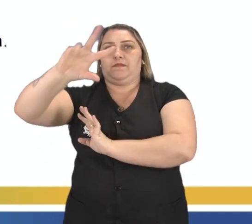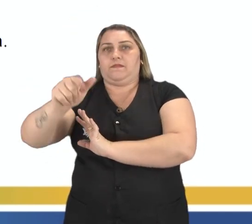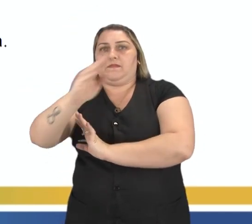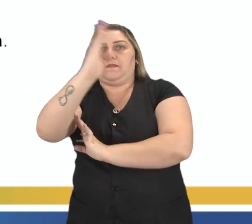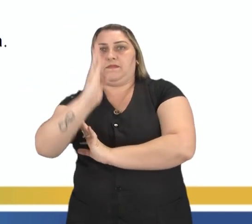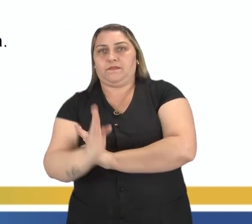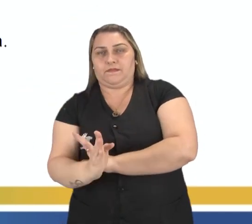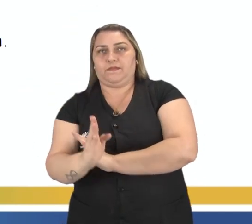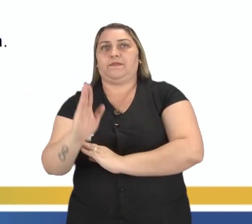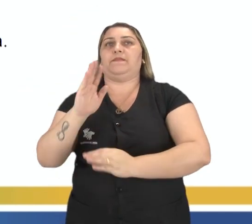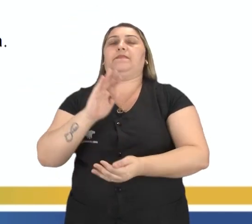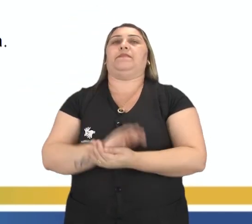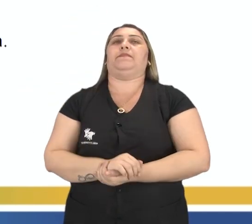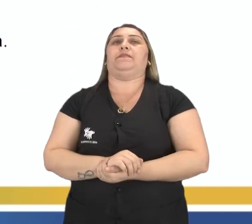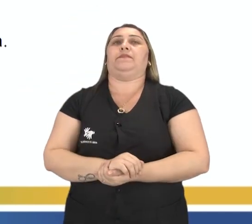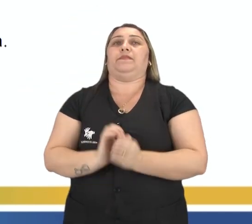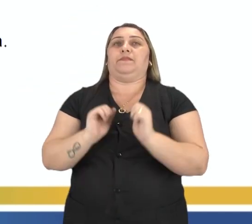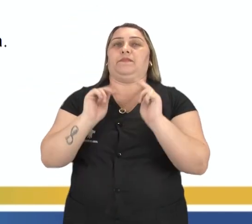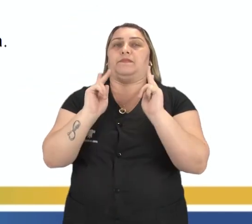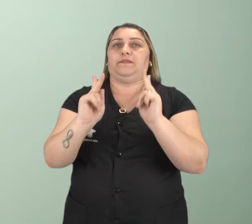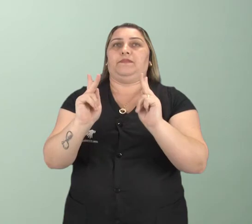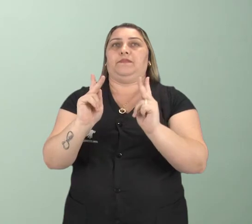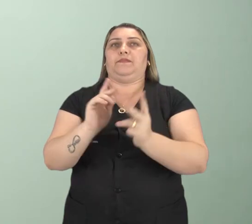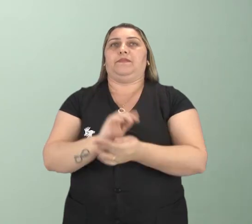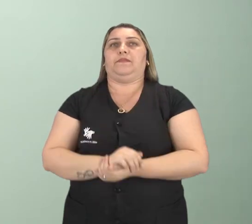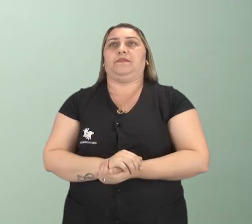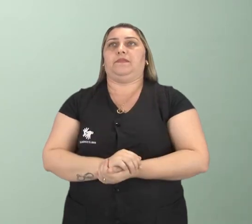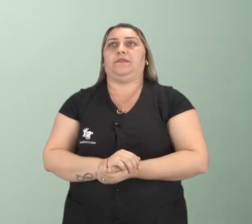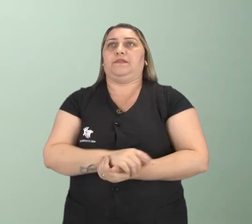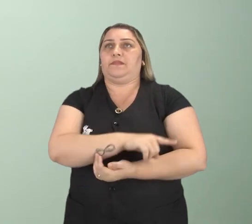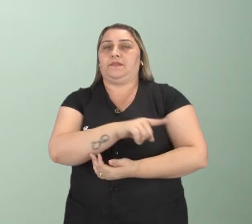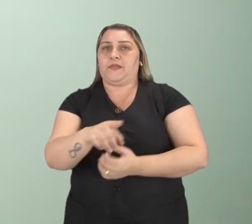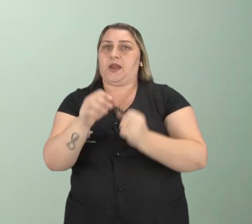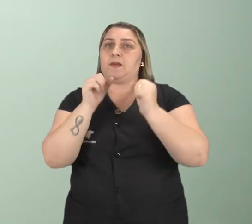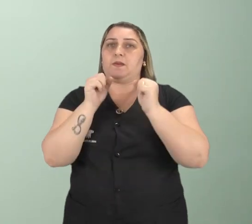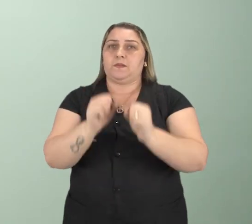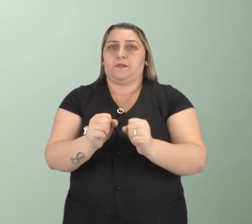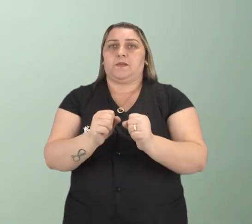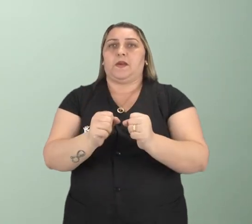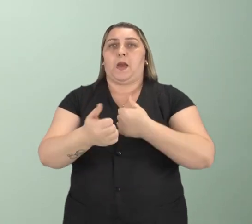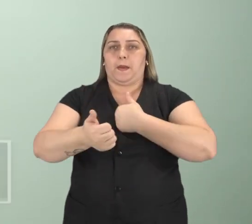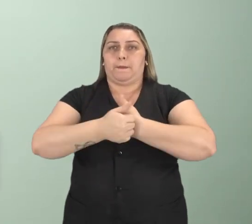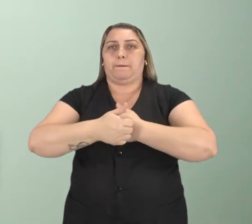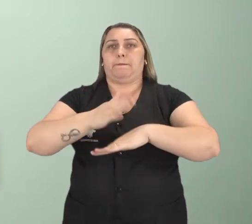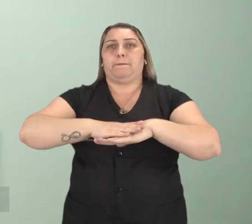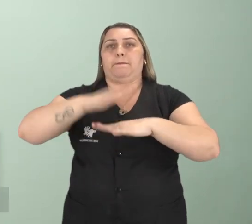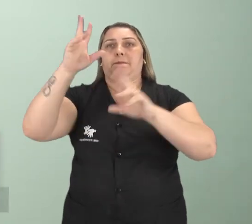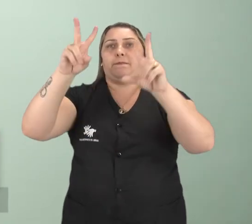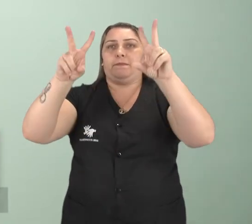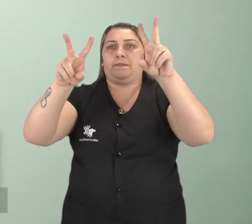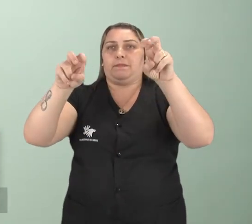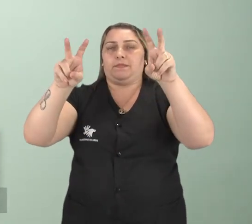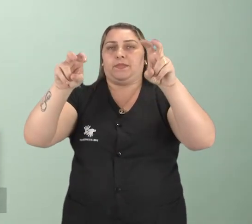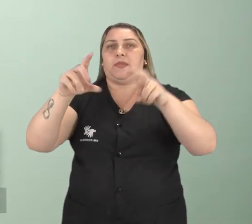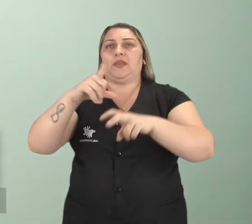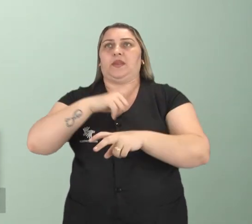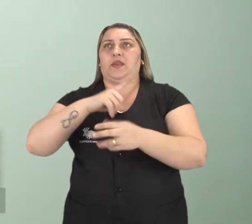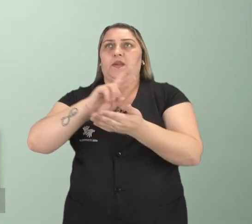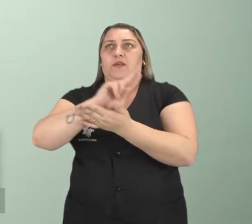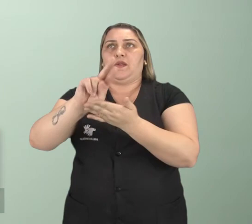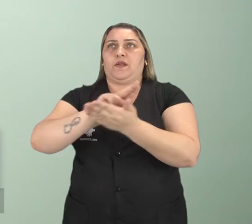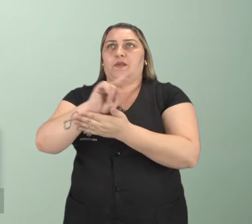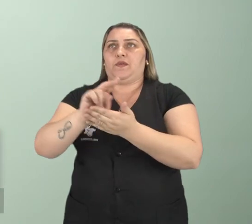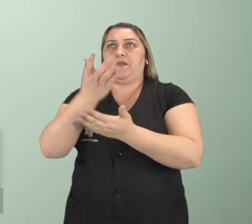cultural afro-brasileira. Ok, pessoal? Então, assim, vocês podem se aproximar mais sobre essa temática, né? Tivemos